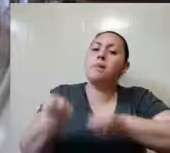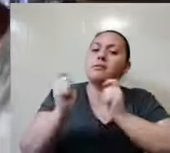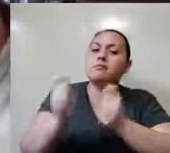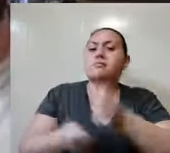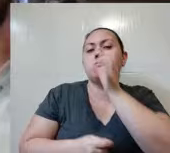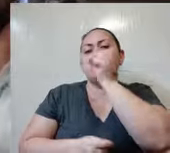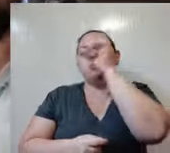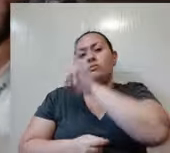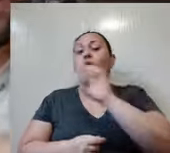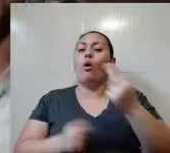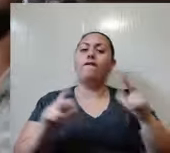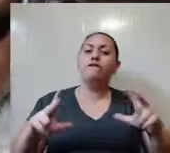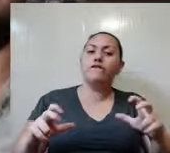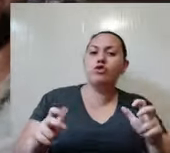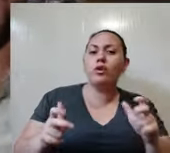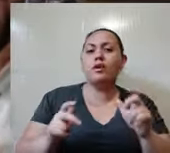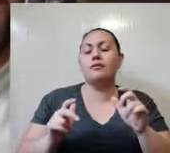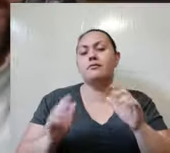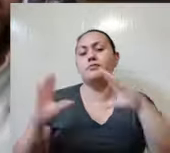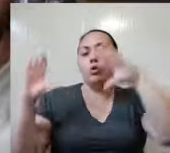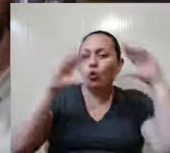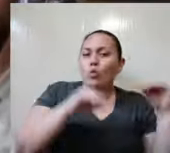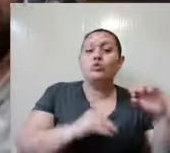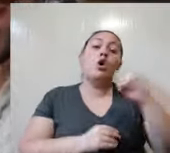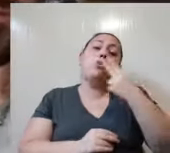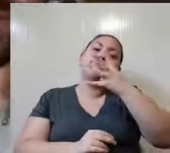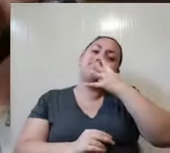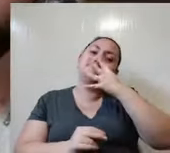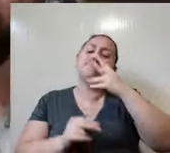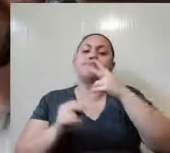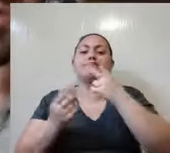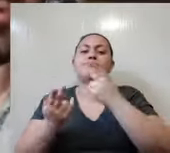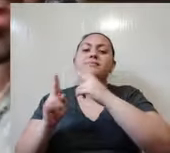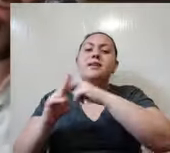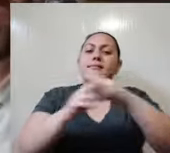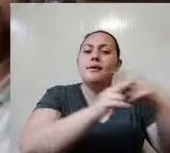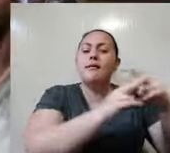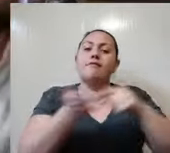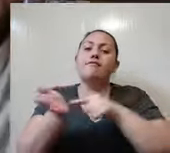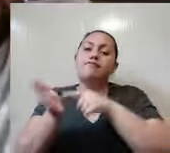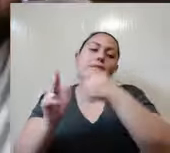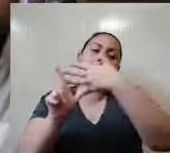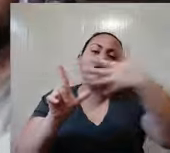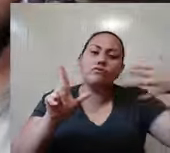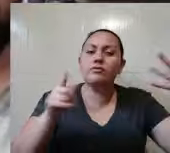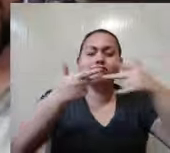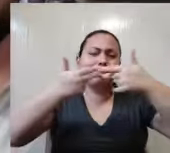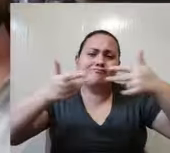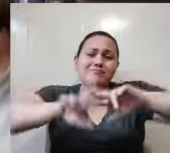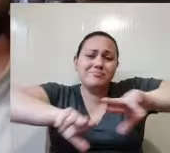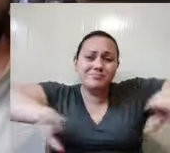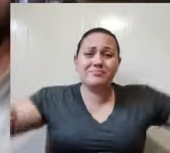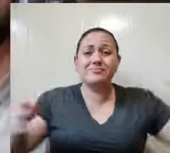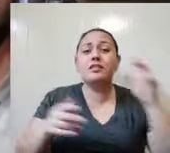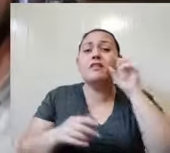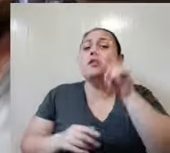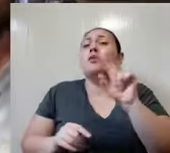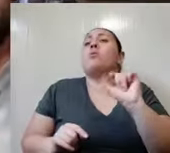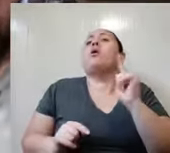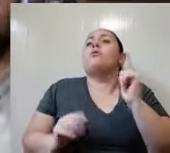dia, de poder assistir a série do Netflix e comentar com os amigos sobre o final do Game of Thrones. Qualquer coisa. E tá tudo